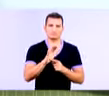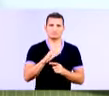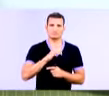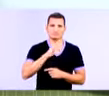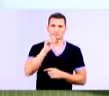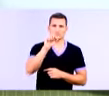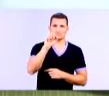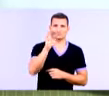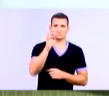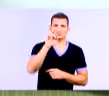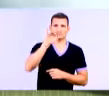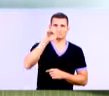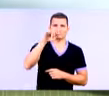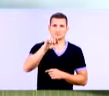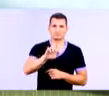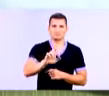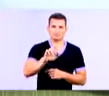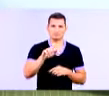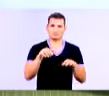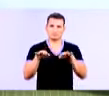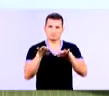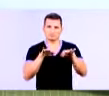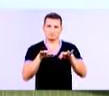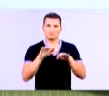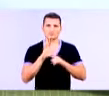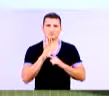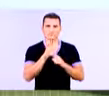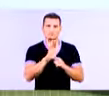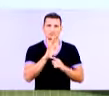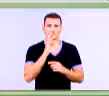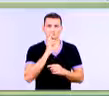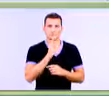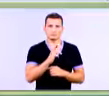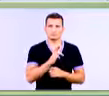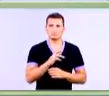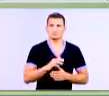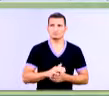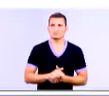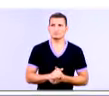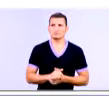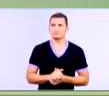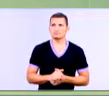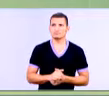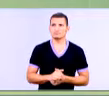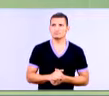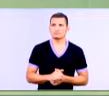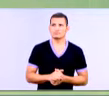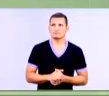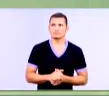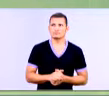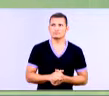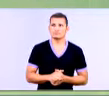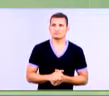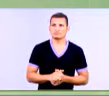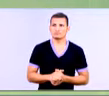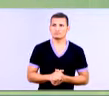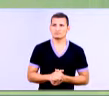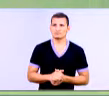com parâmetros ali para você mostrar um determinado resultado, tá, gente? E é aí que nós temos